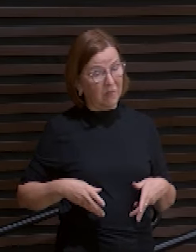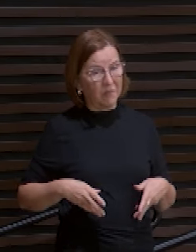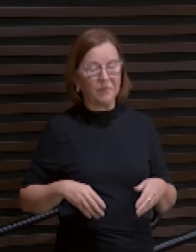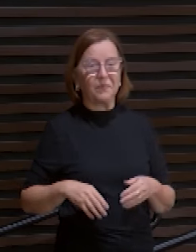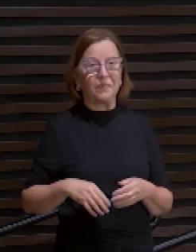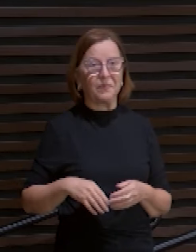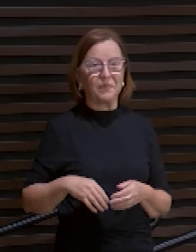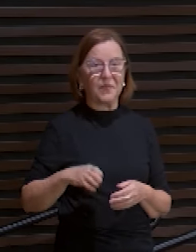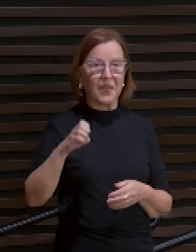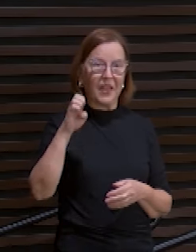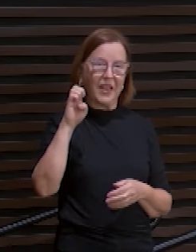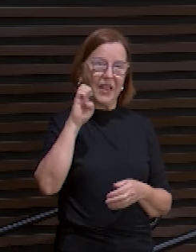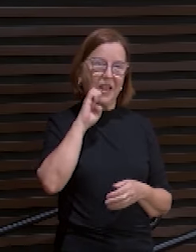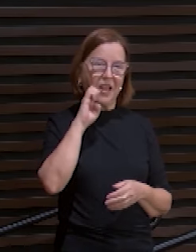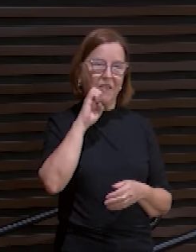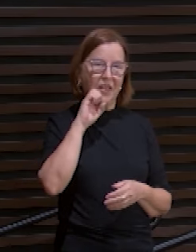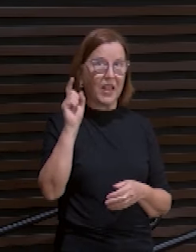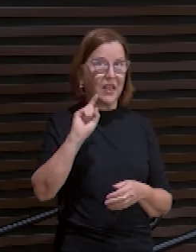ao